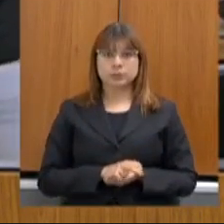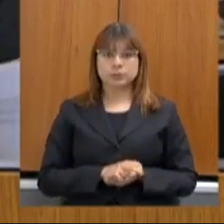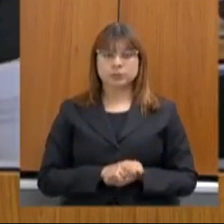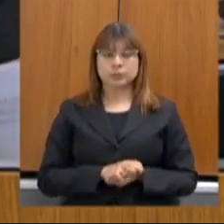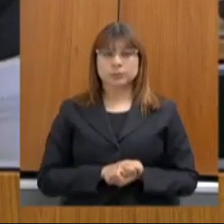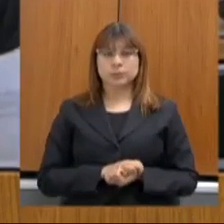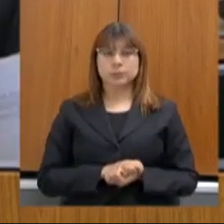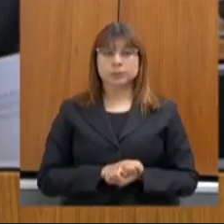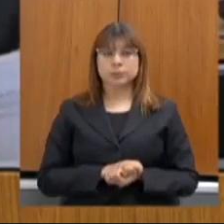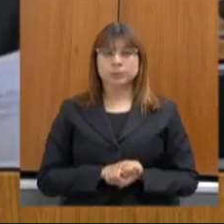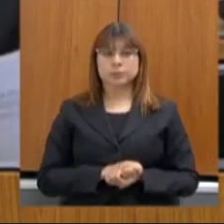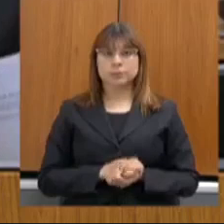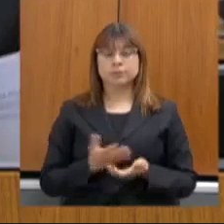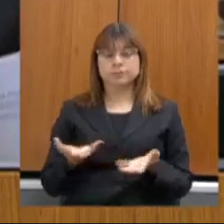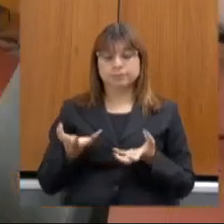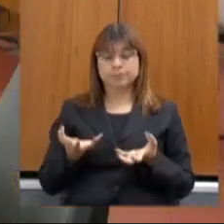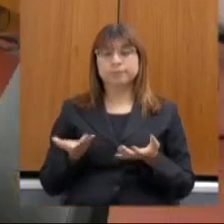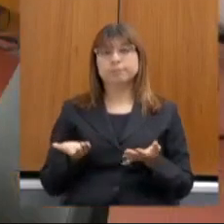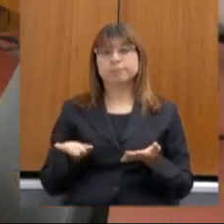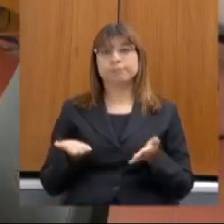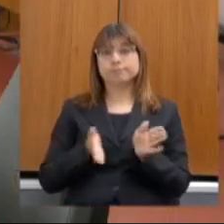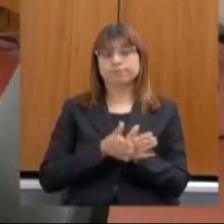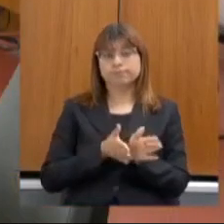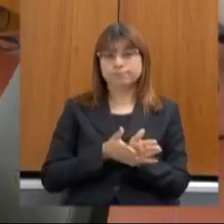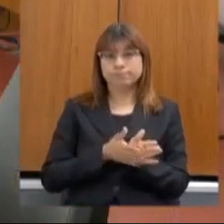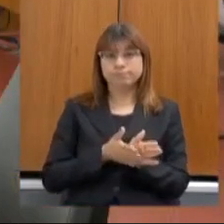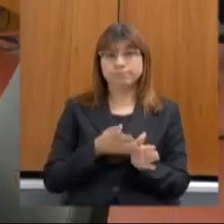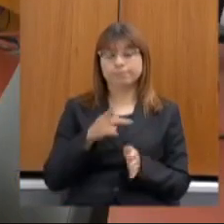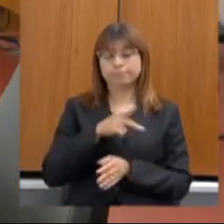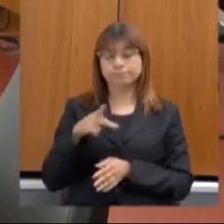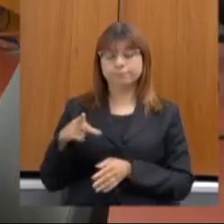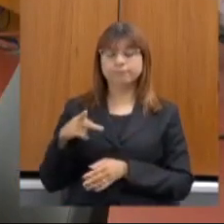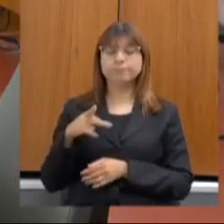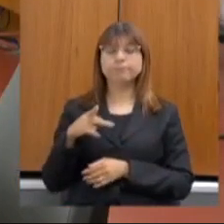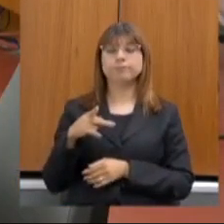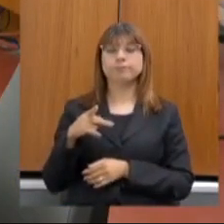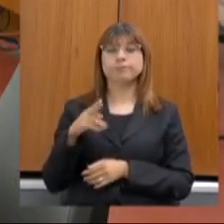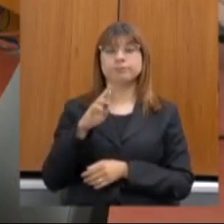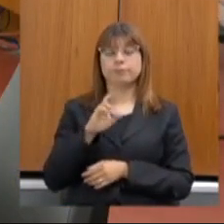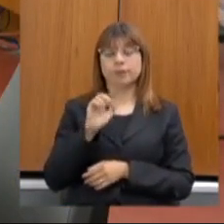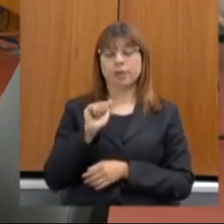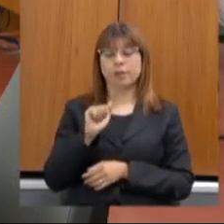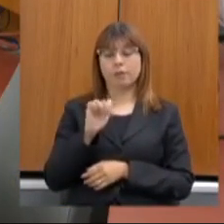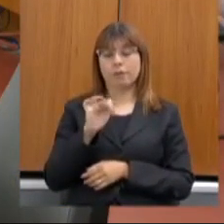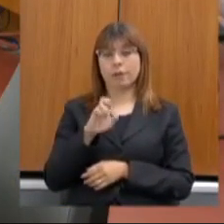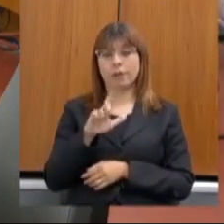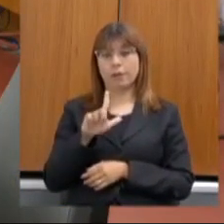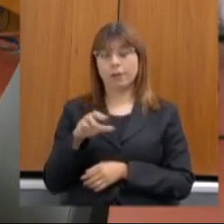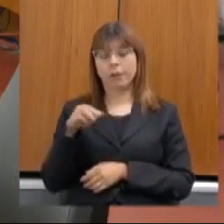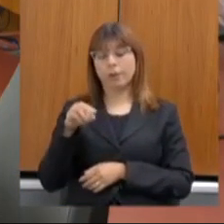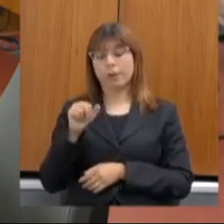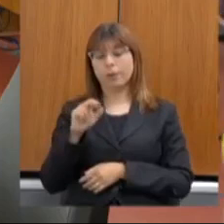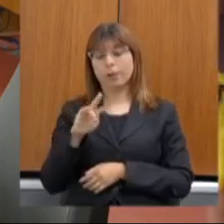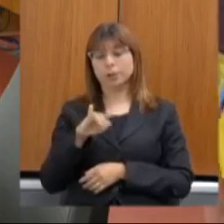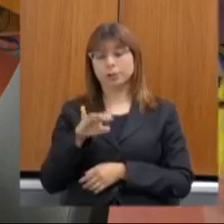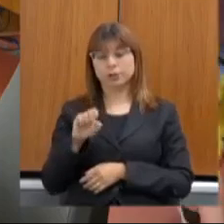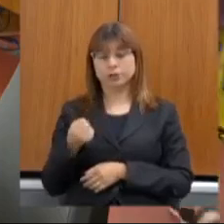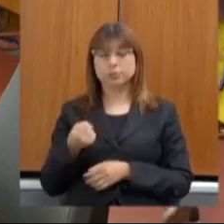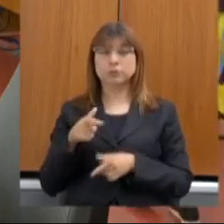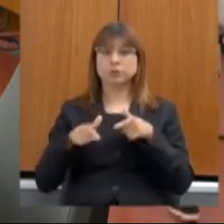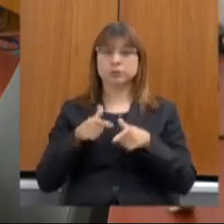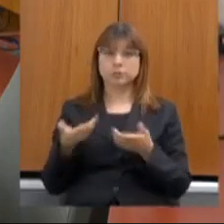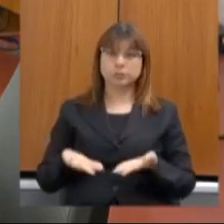e eu quero parabenizar o presidente Rafael Martins né pela condução dos trabalhos